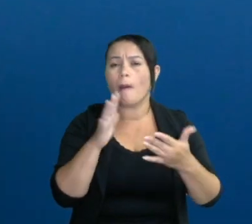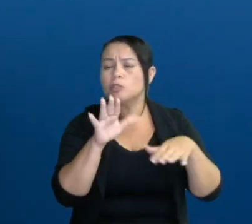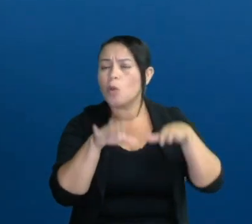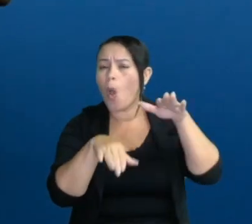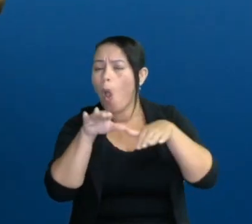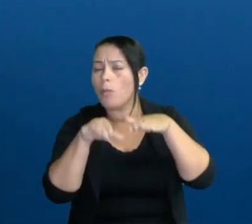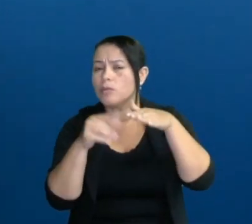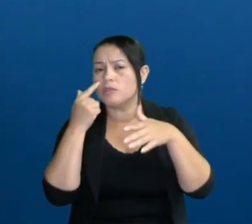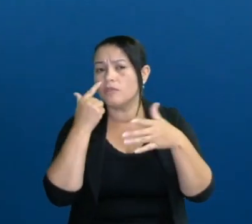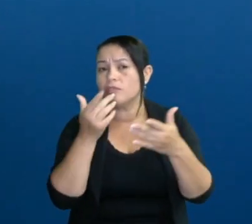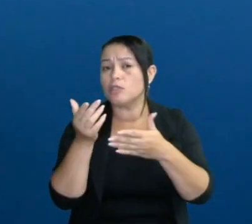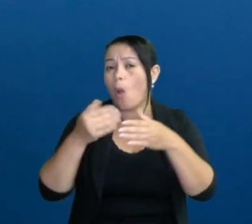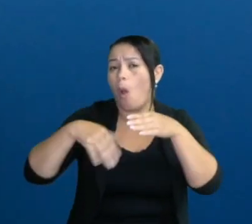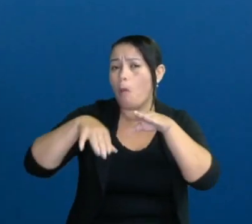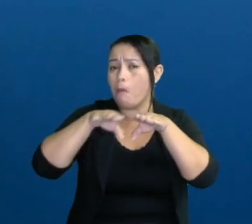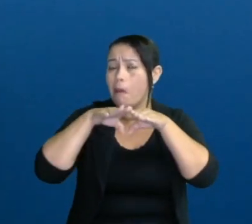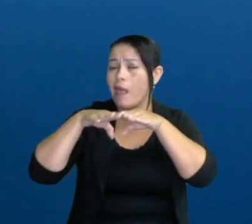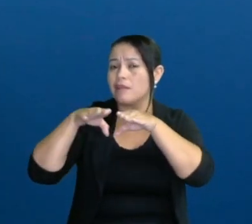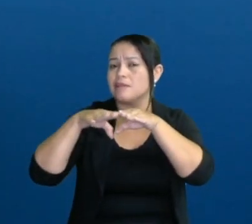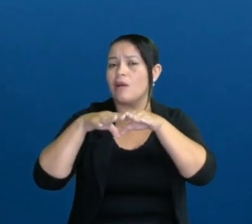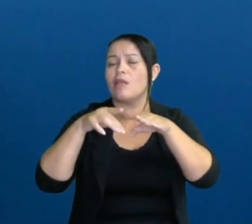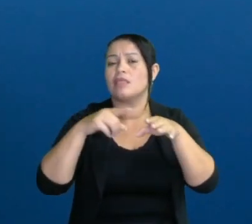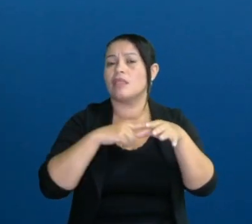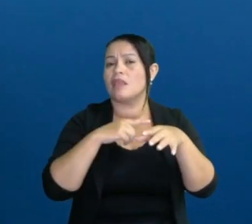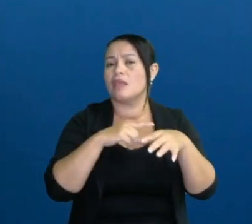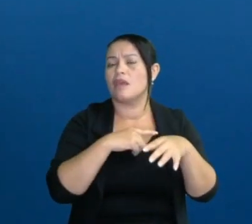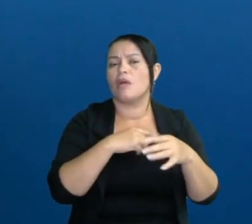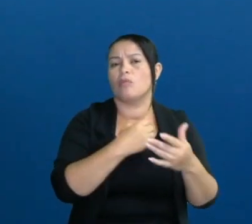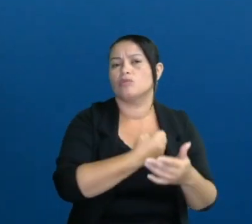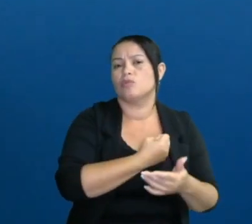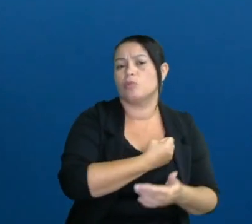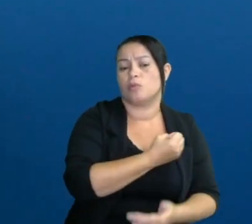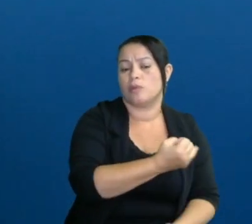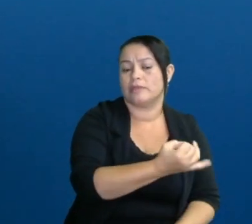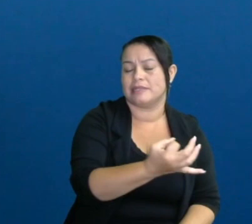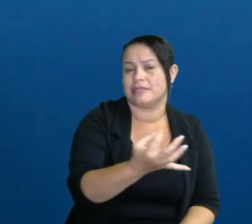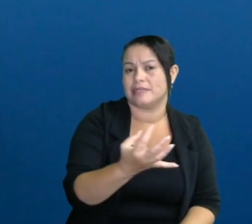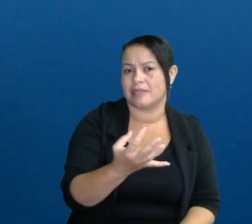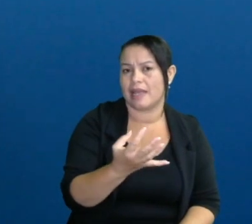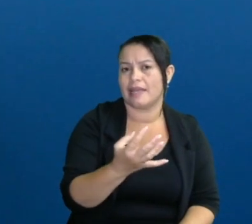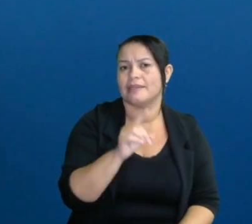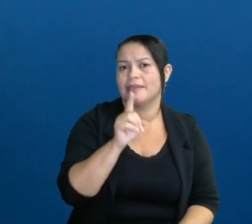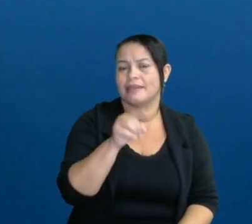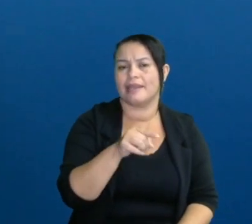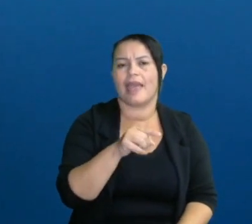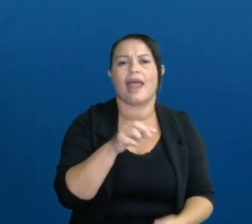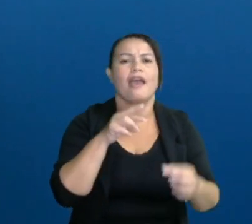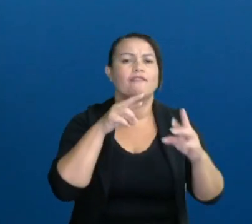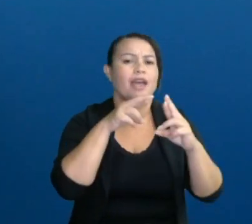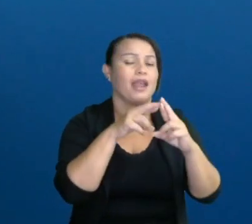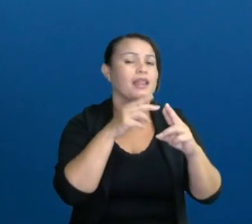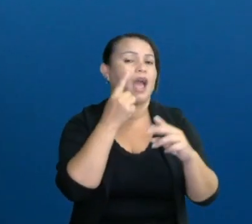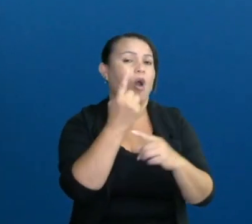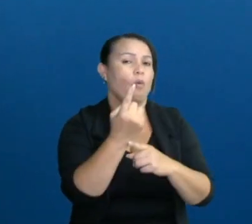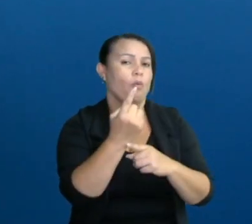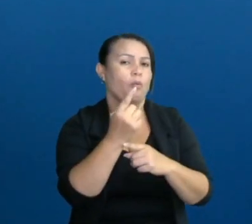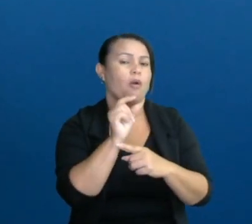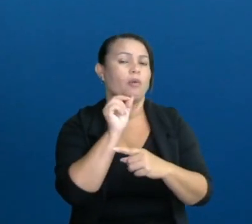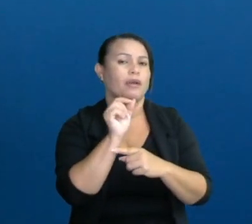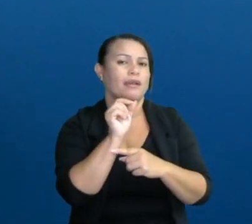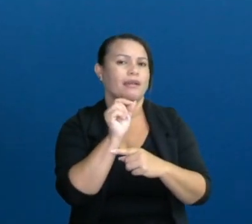receita, certo? Nós tínhamos um número, a quantidade, que é referente a uma receita,